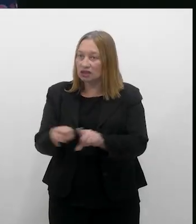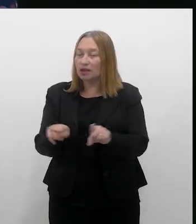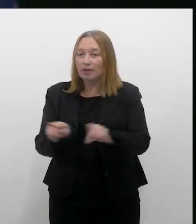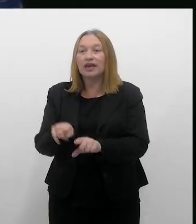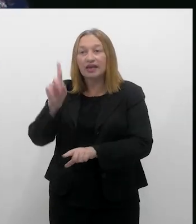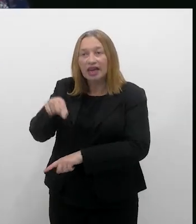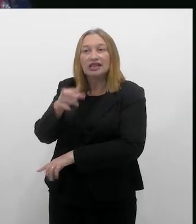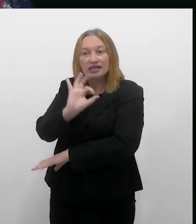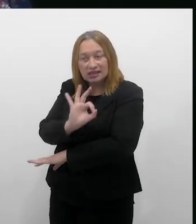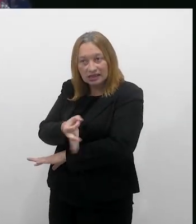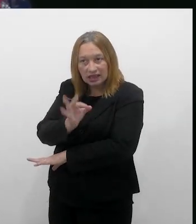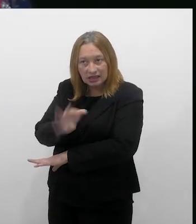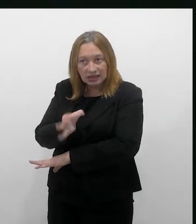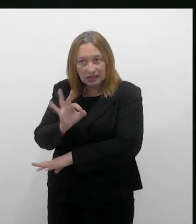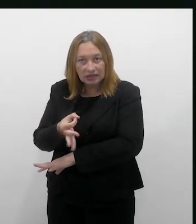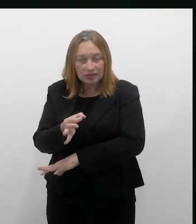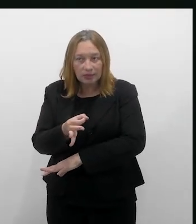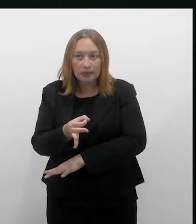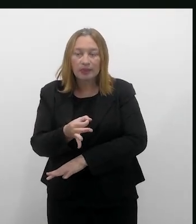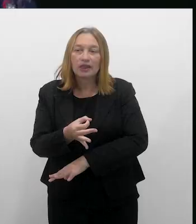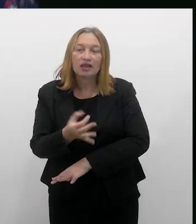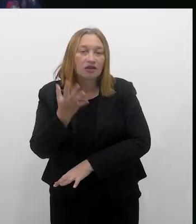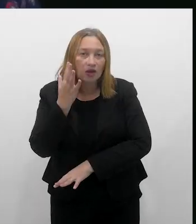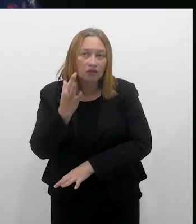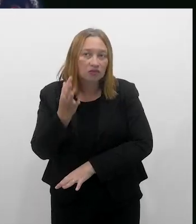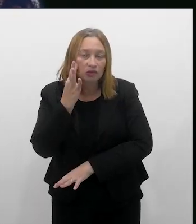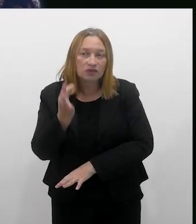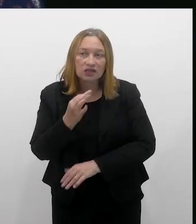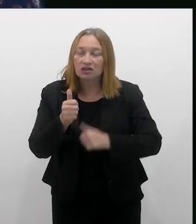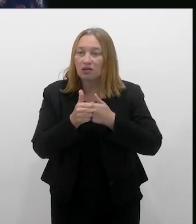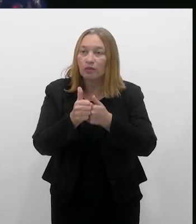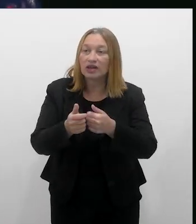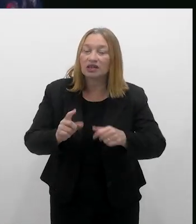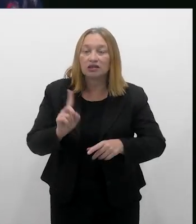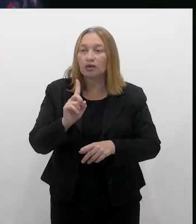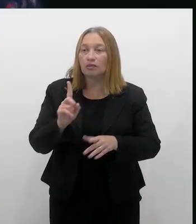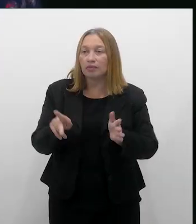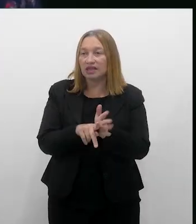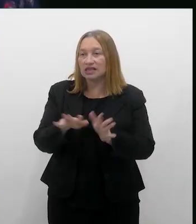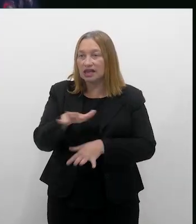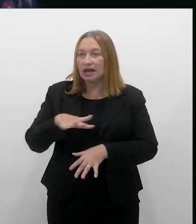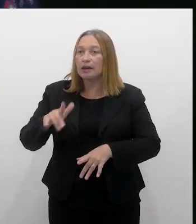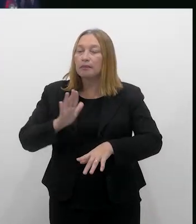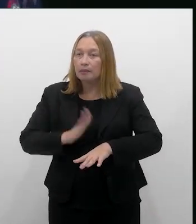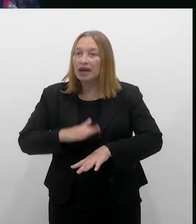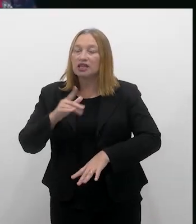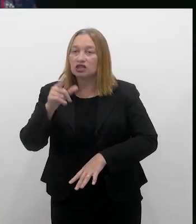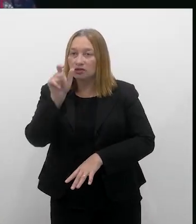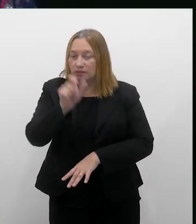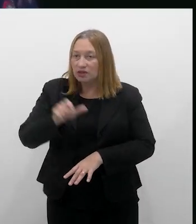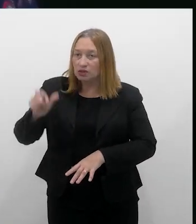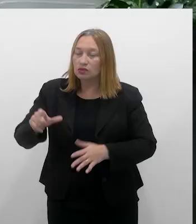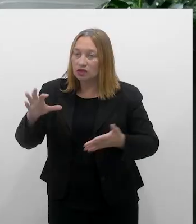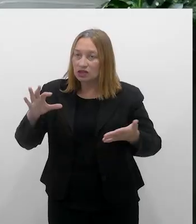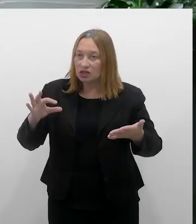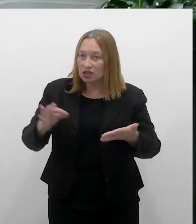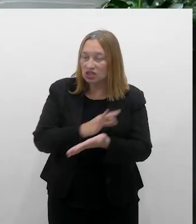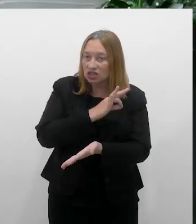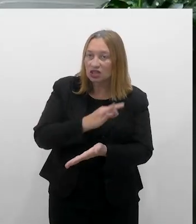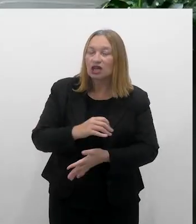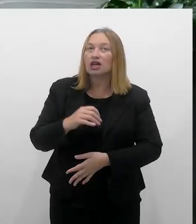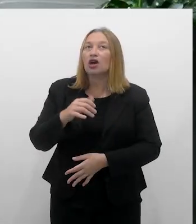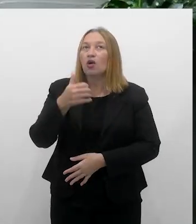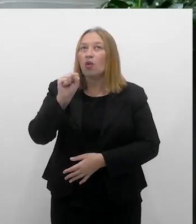mas isso foi um facilitador enorme, né? Com certeza. Nós devemos ter tido, eu não sei que eu não acompanhei, não sou da área, muito mais gente inscrita, né?